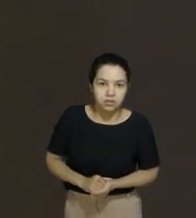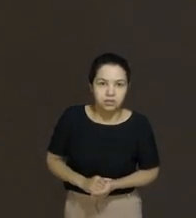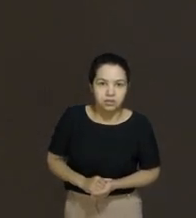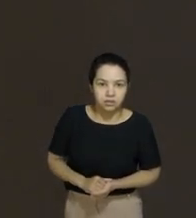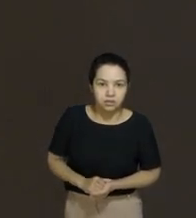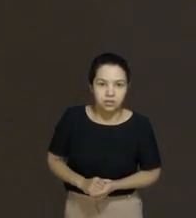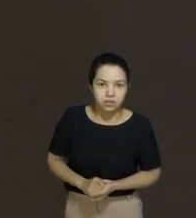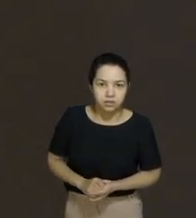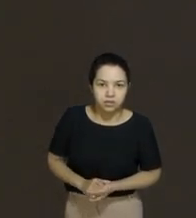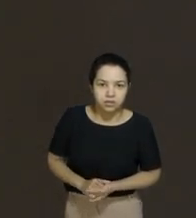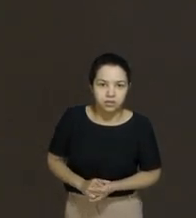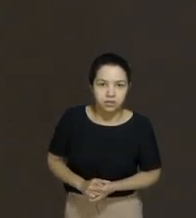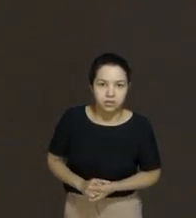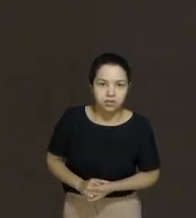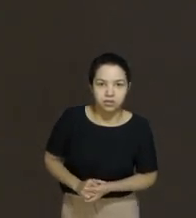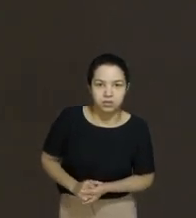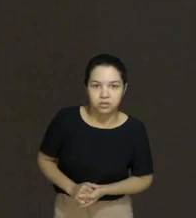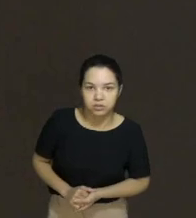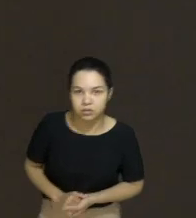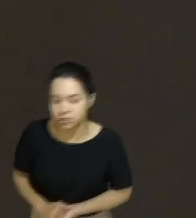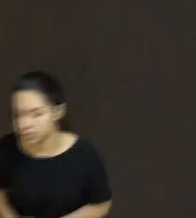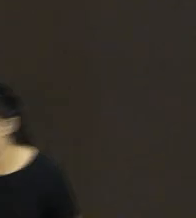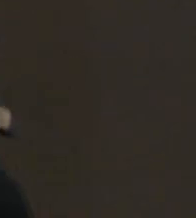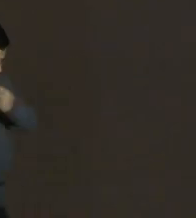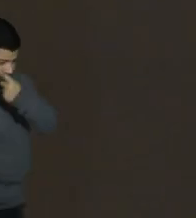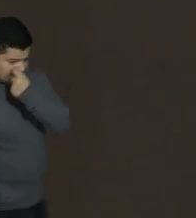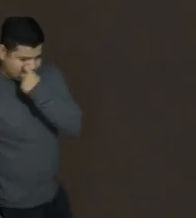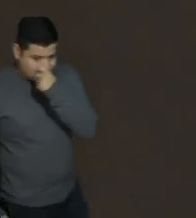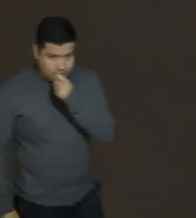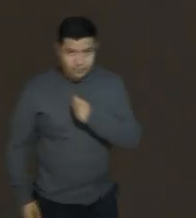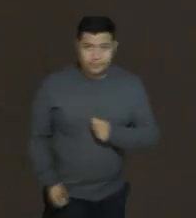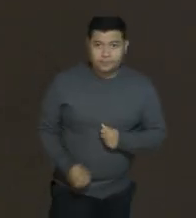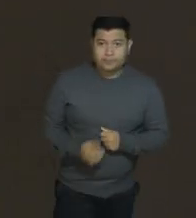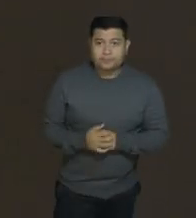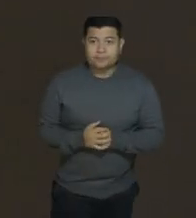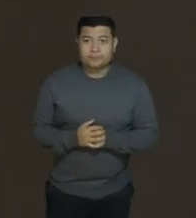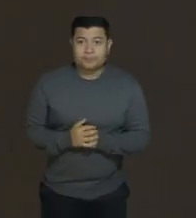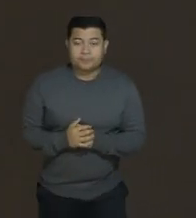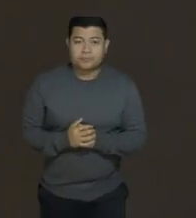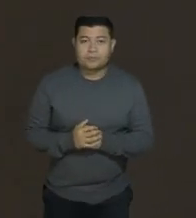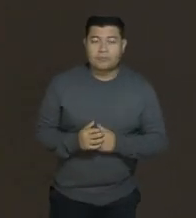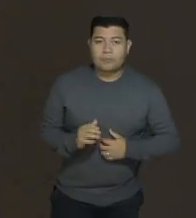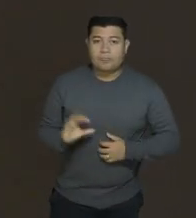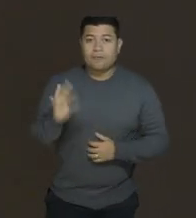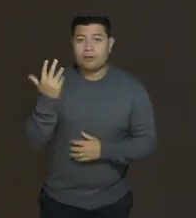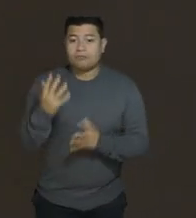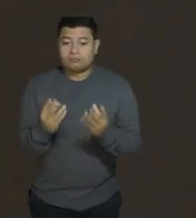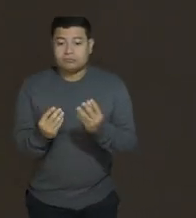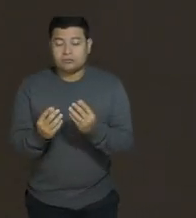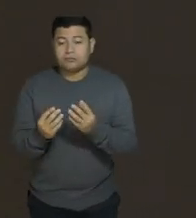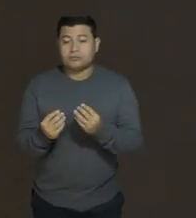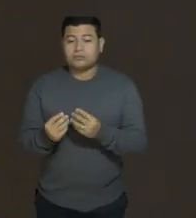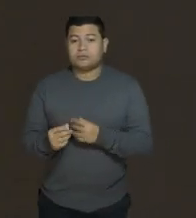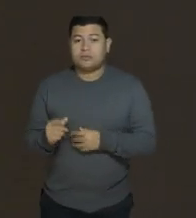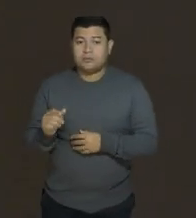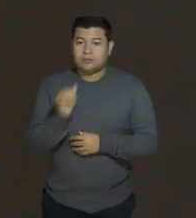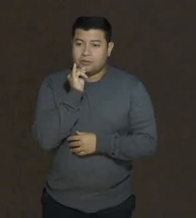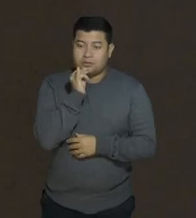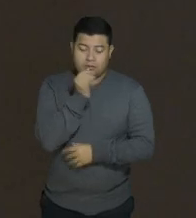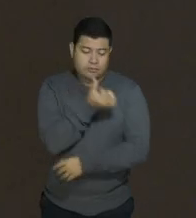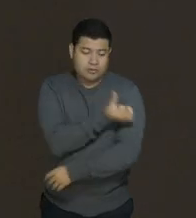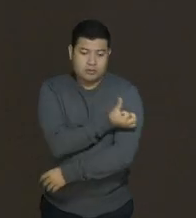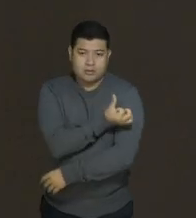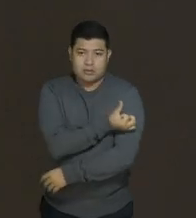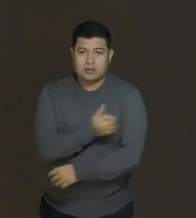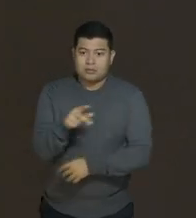Tem dificuldade para organizar tarefas e atividades. Né? Isso é uma coisa que aparece muito quando chega na sexta série, que tem 9